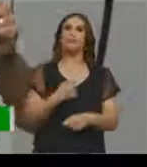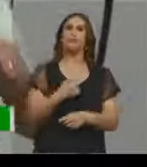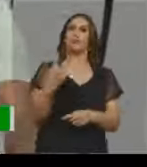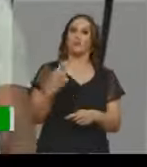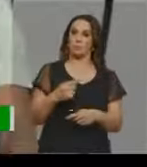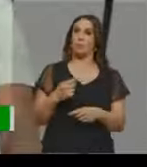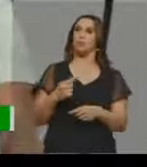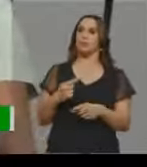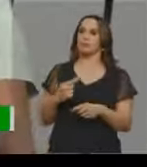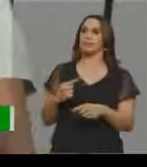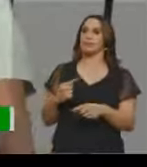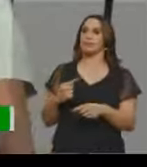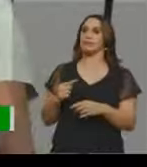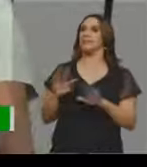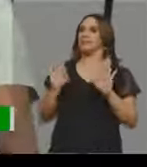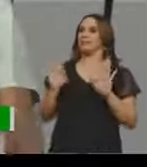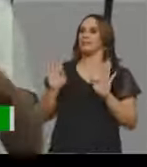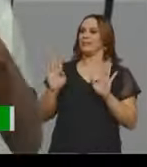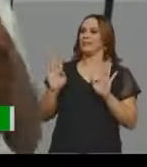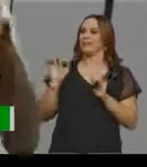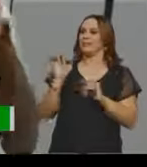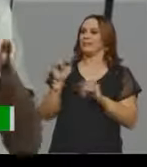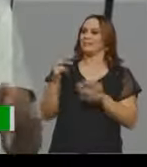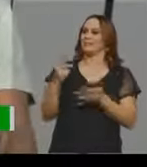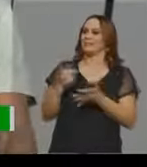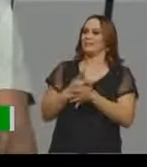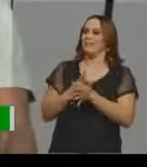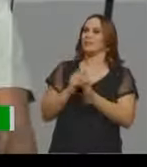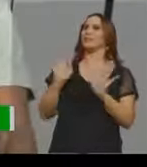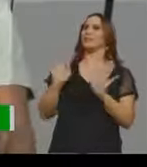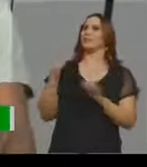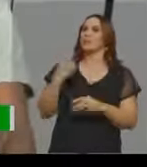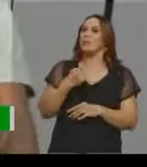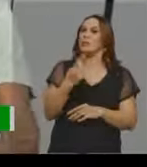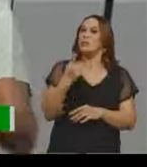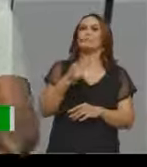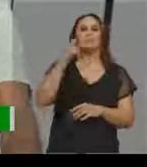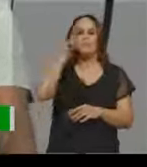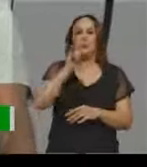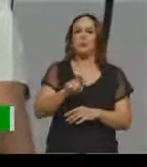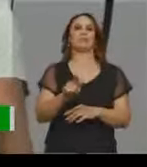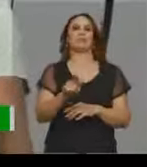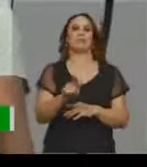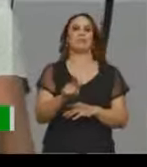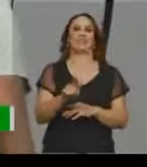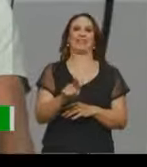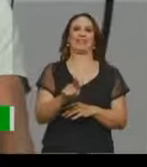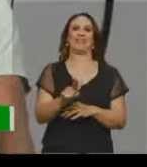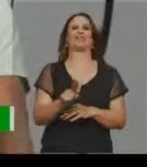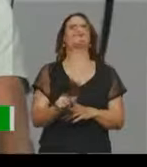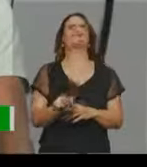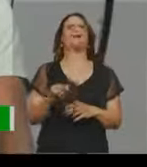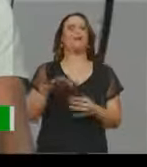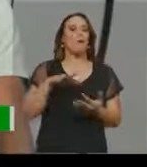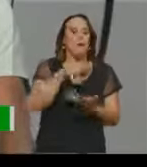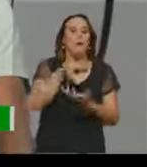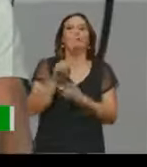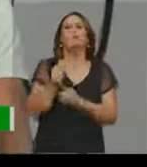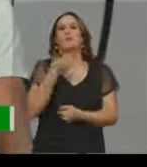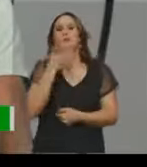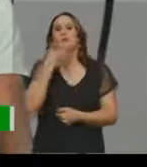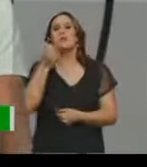agora. É possível, então, nós termos aí um equilíbrio e conseguirmos manter o nosso planeta melhor para nós vivermos por